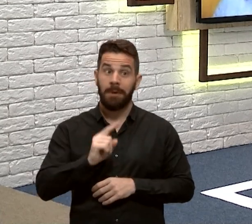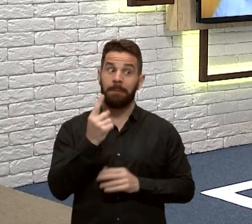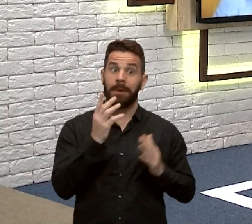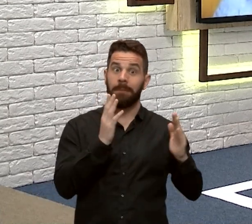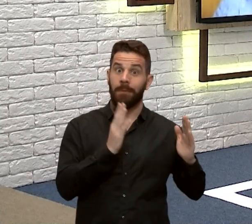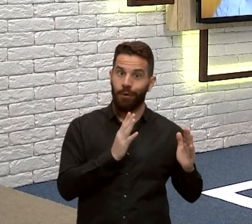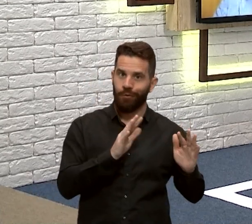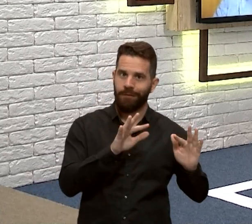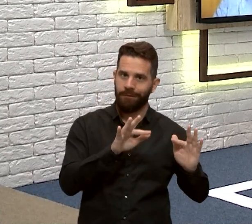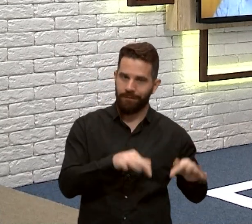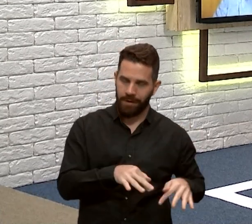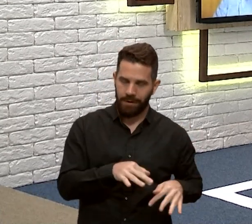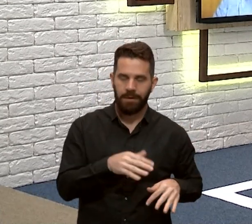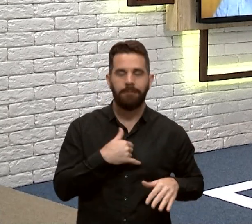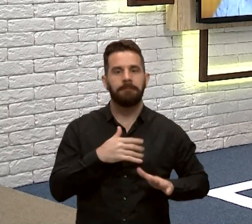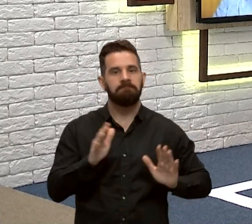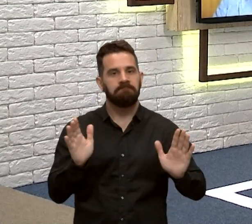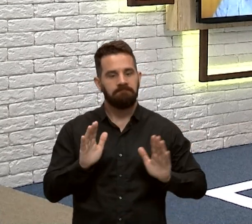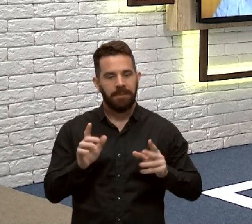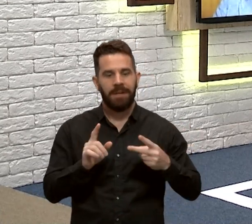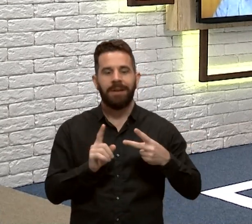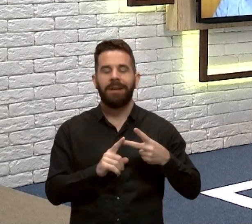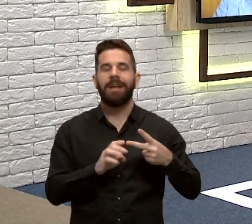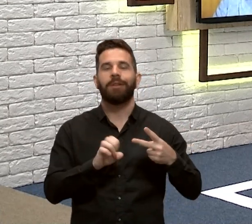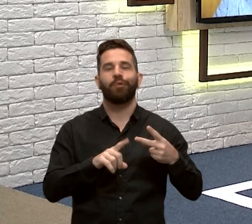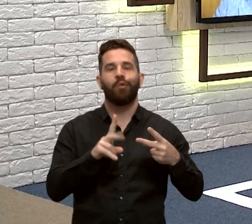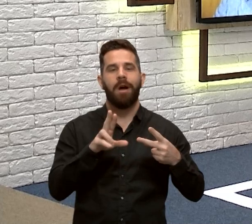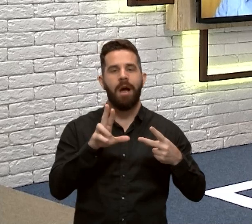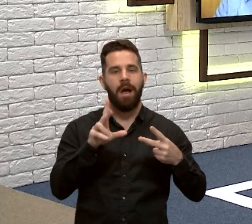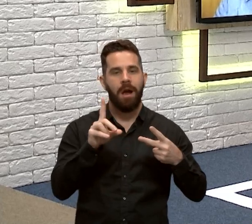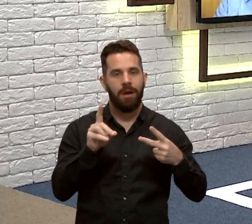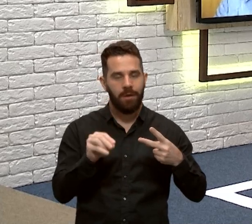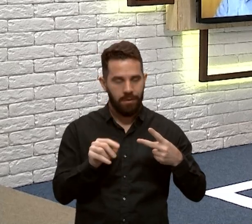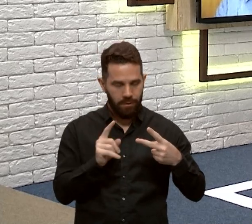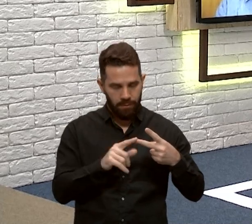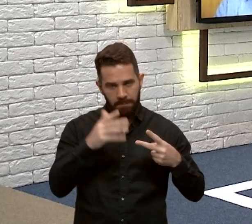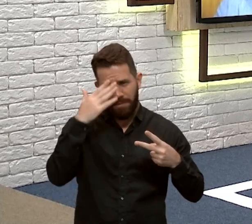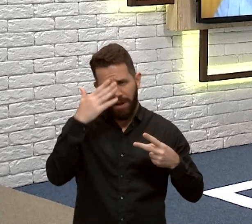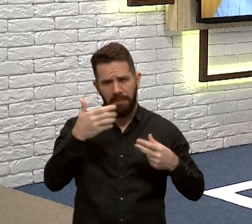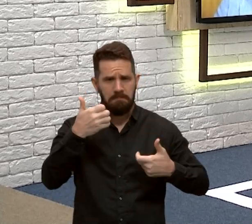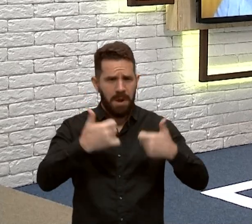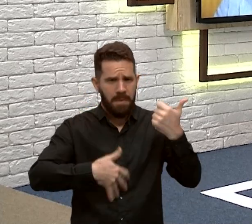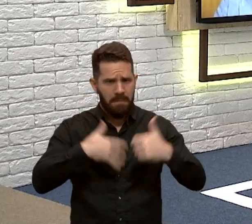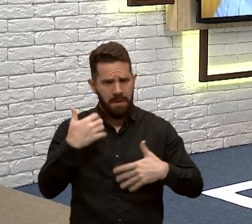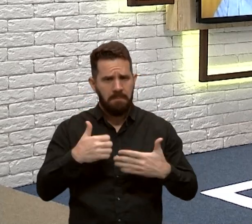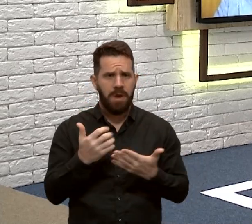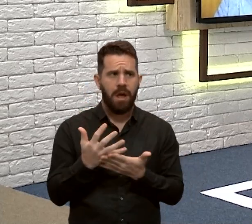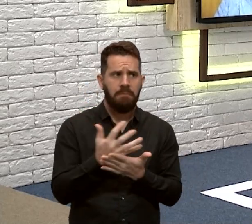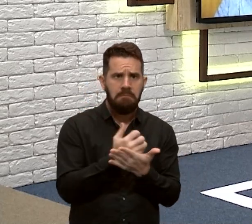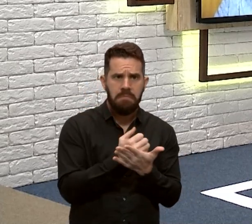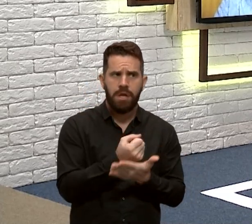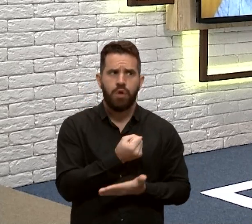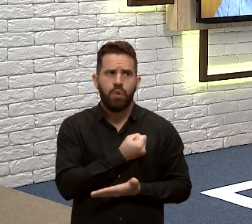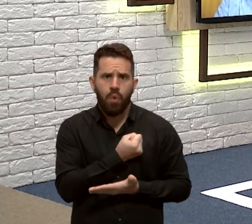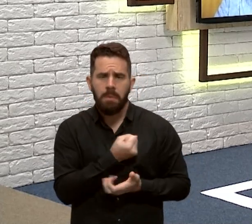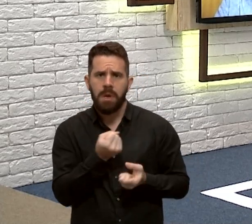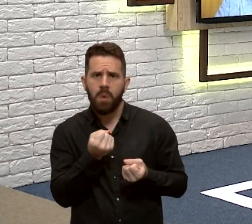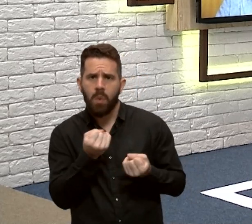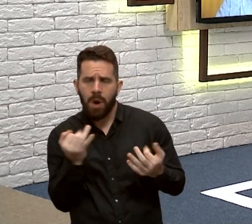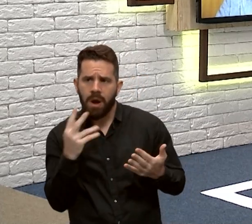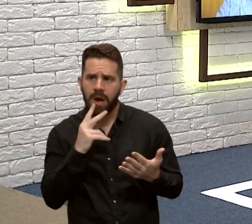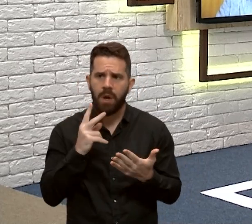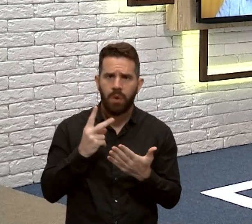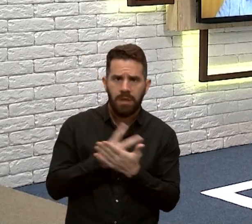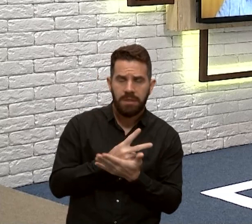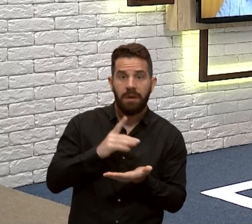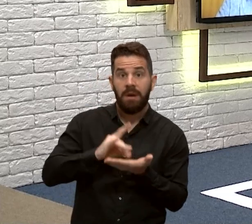está terminando, então eu vou me despedir do Eduardo. Muito obrigada pelos seus esclarecimentos, pelos dados que você trouxe, né, por falar dessa realidade